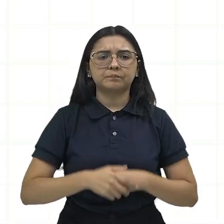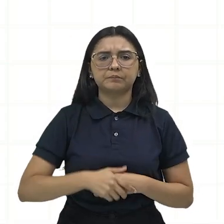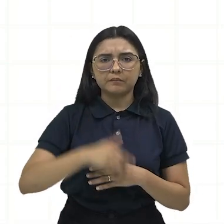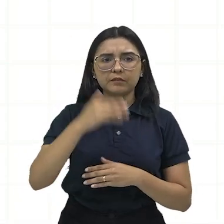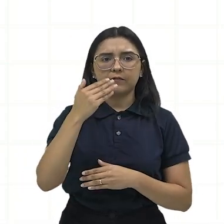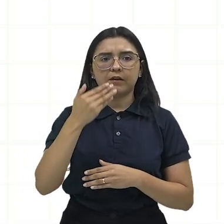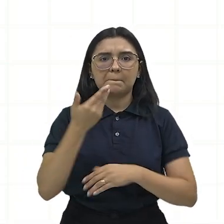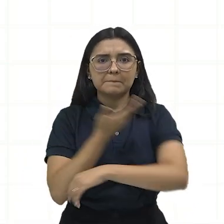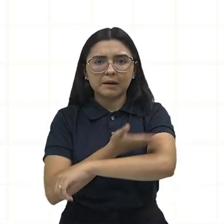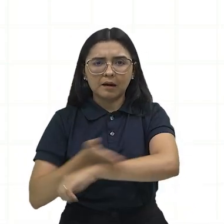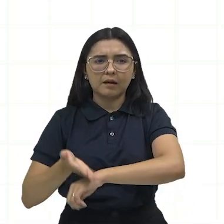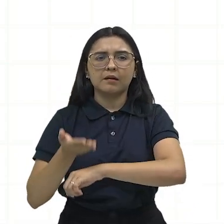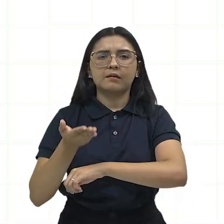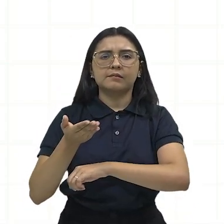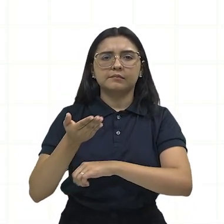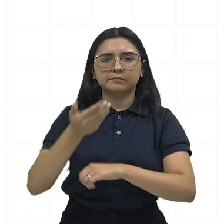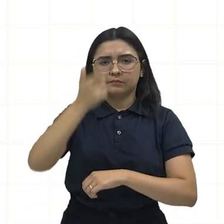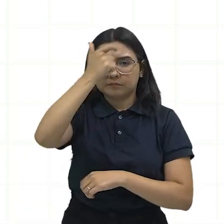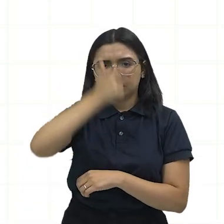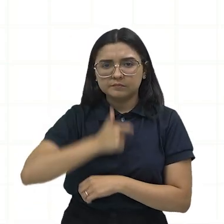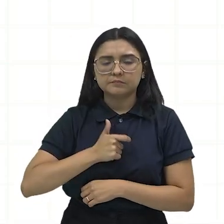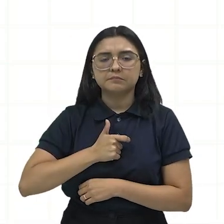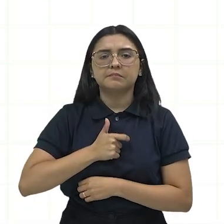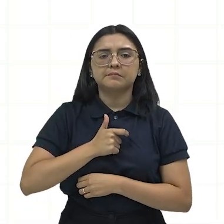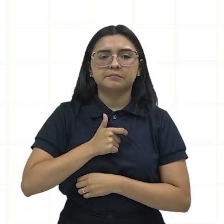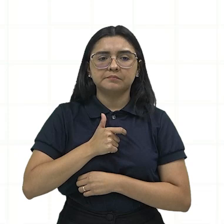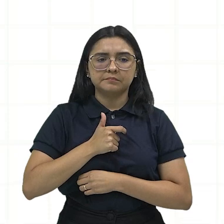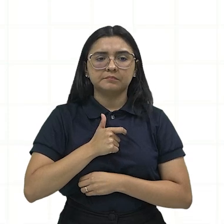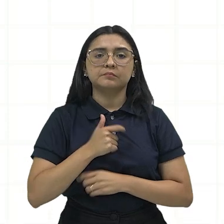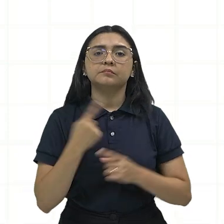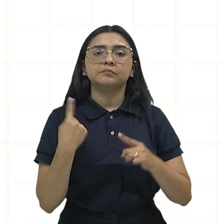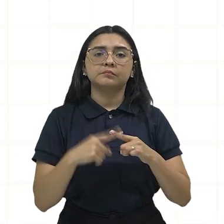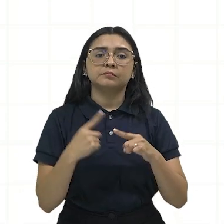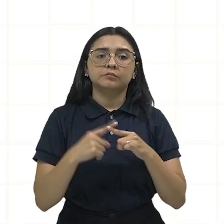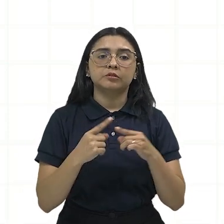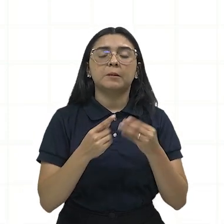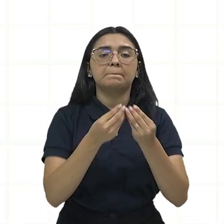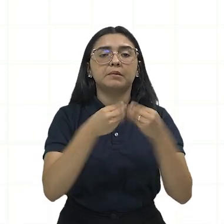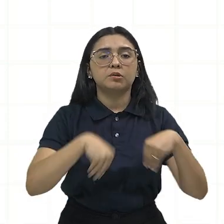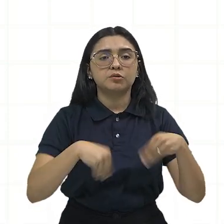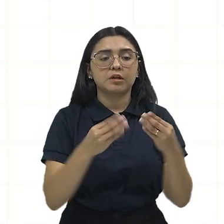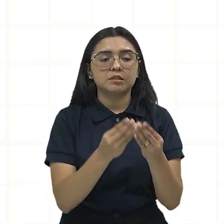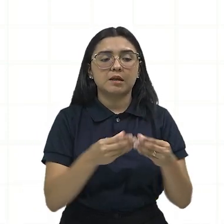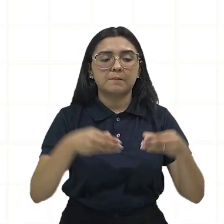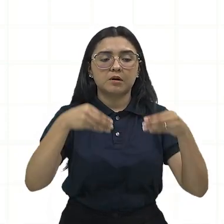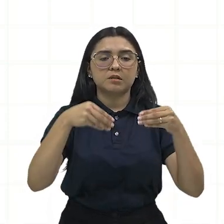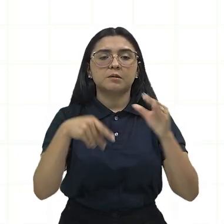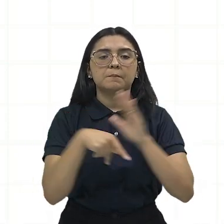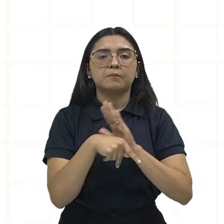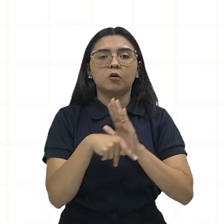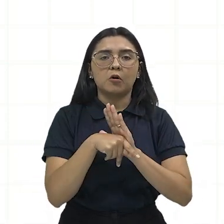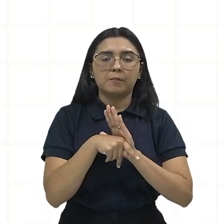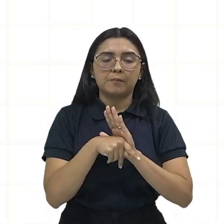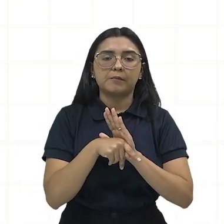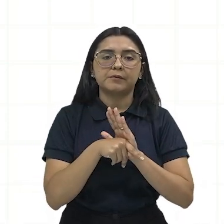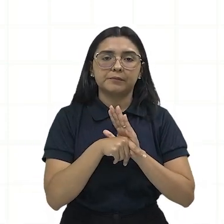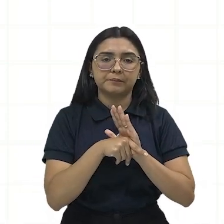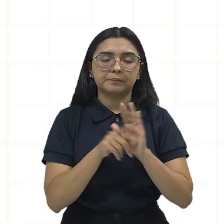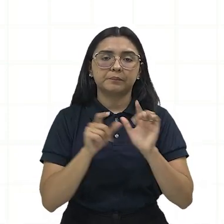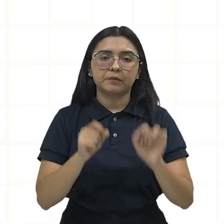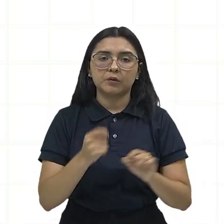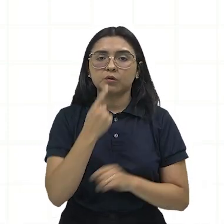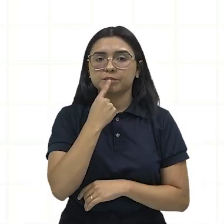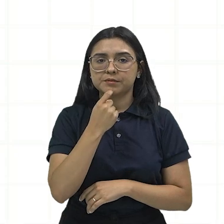das características da doença. Tá destruindo as hemácias, que são essas células que dão cor ao nosso